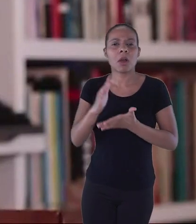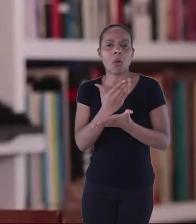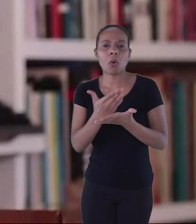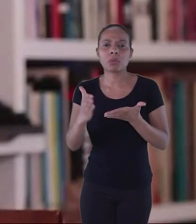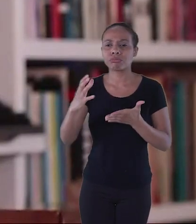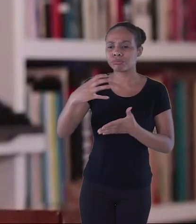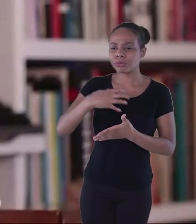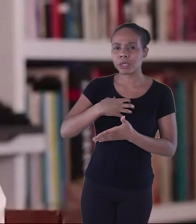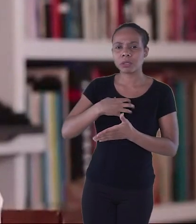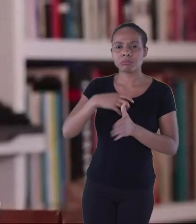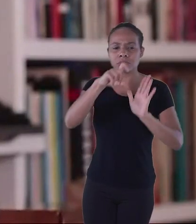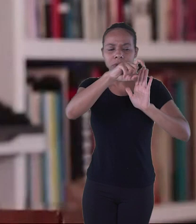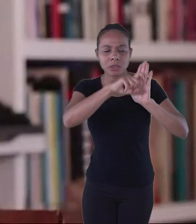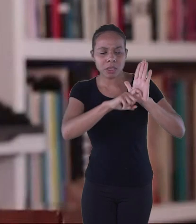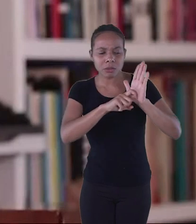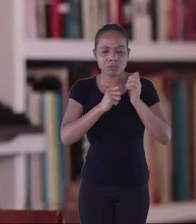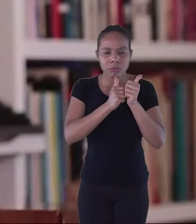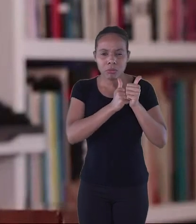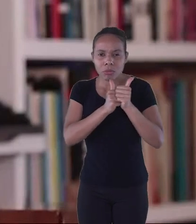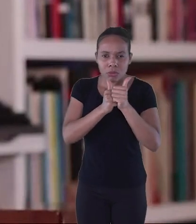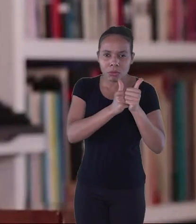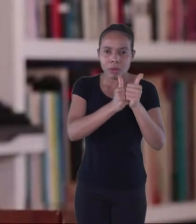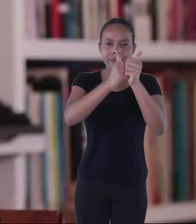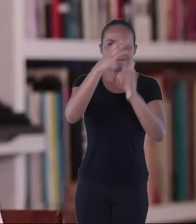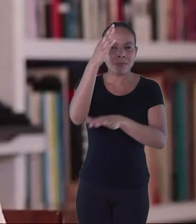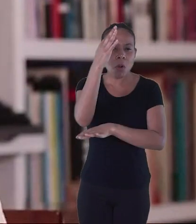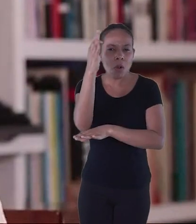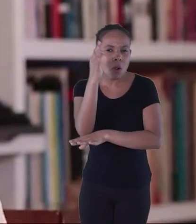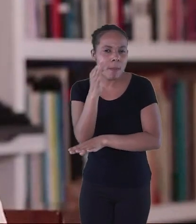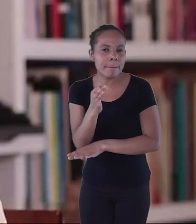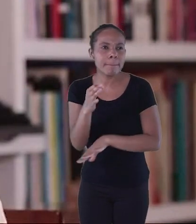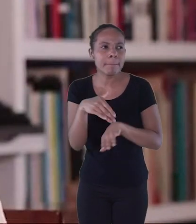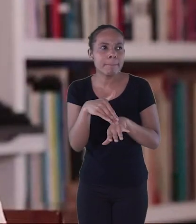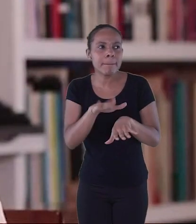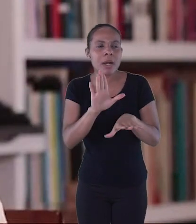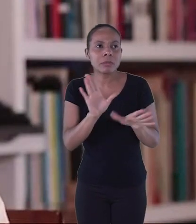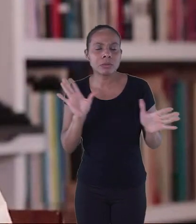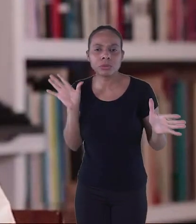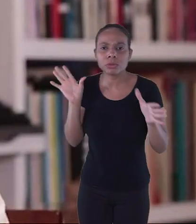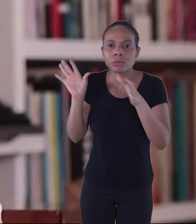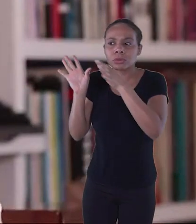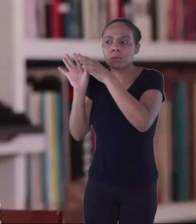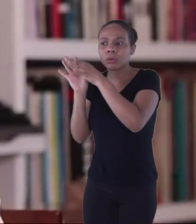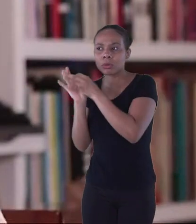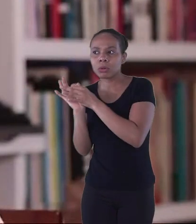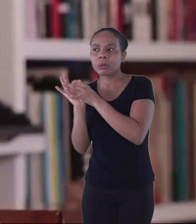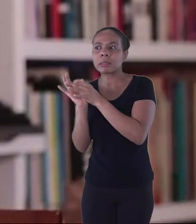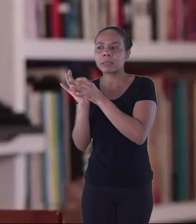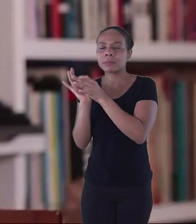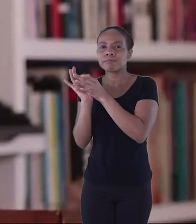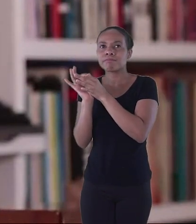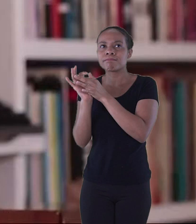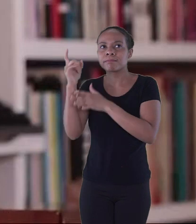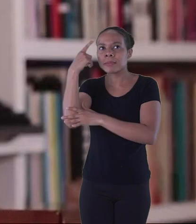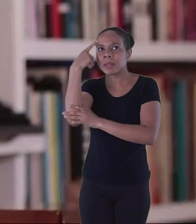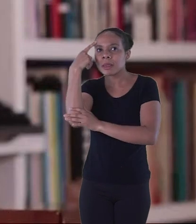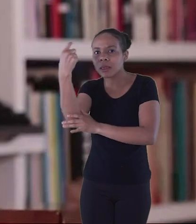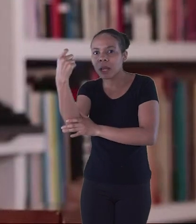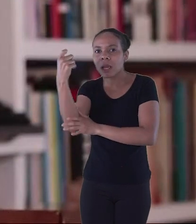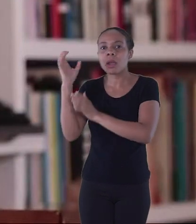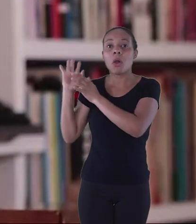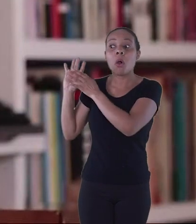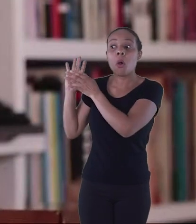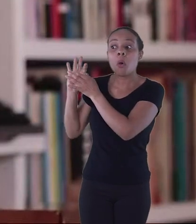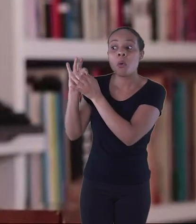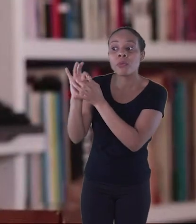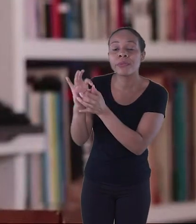texto conduz para um entendimento mais ligado à ideologia, ao contexto mesmo